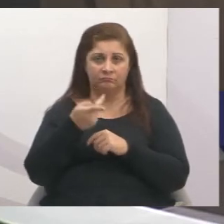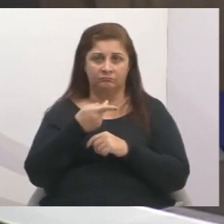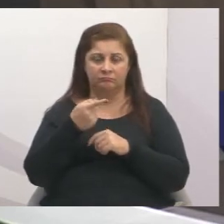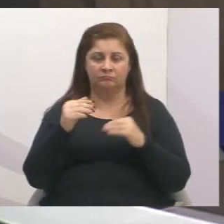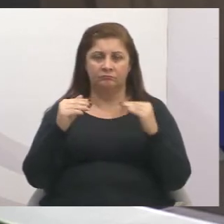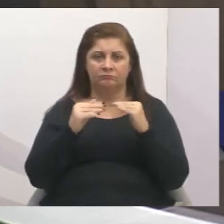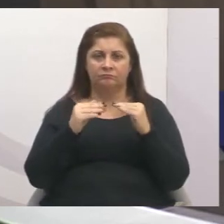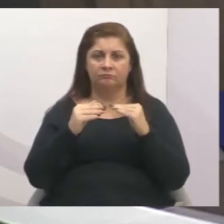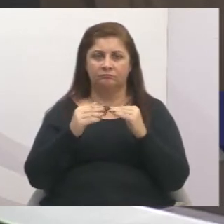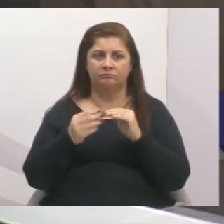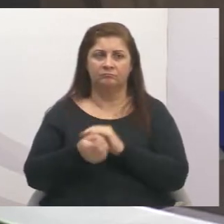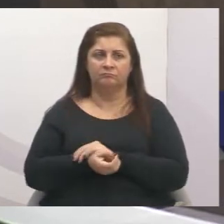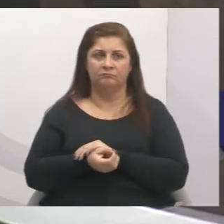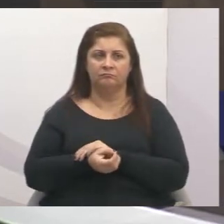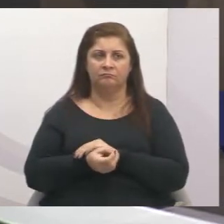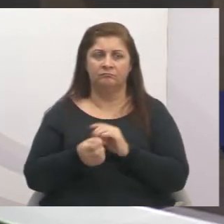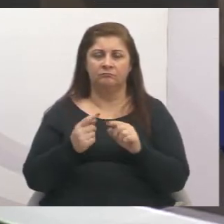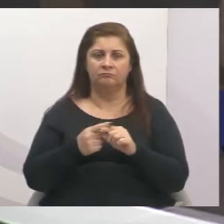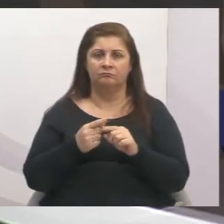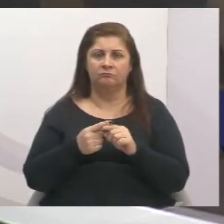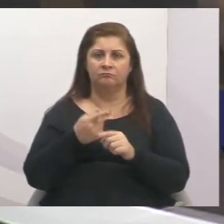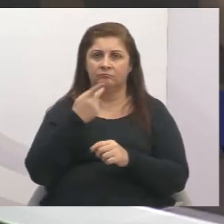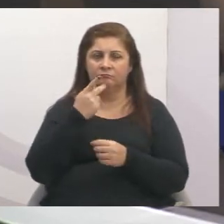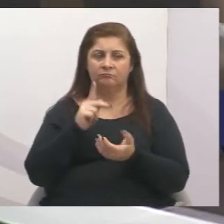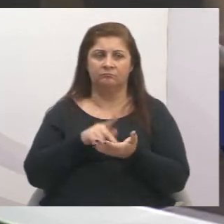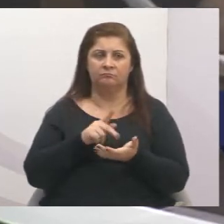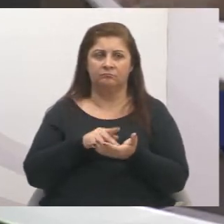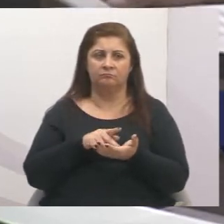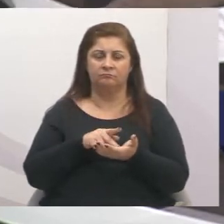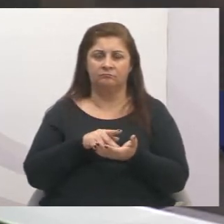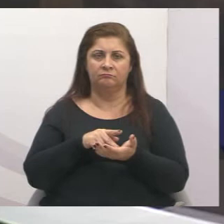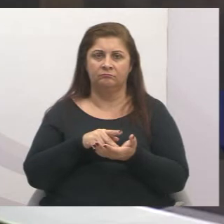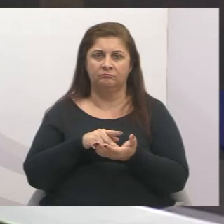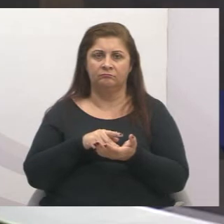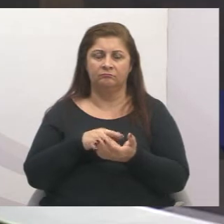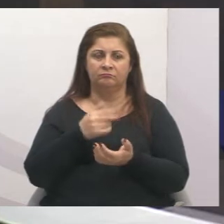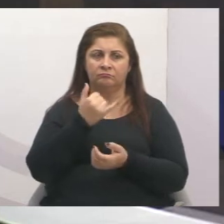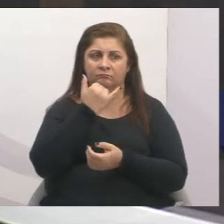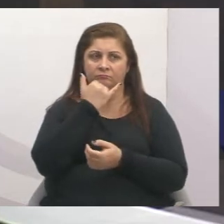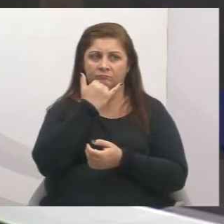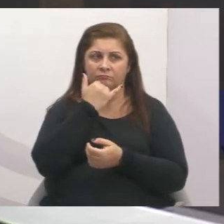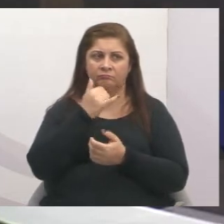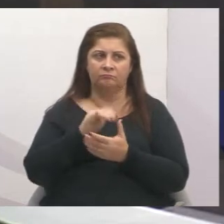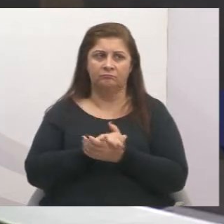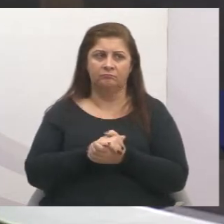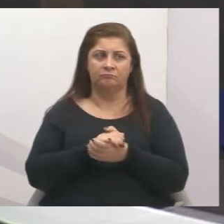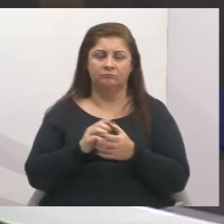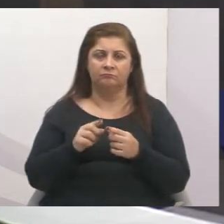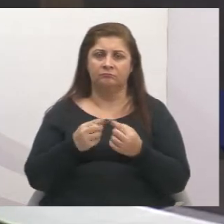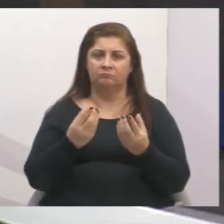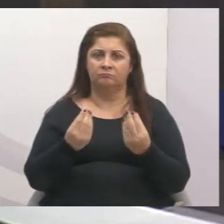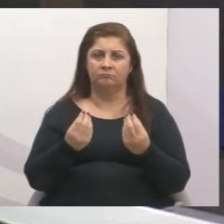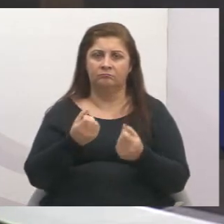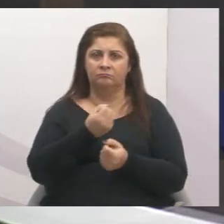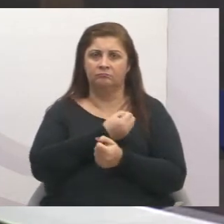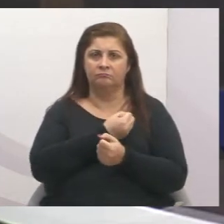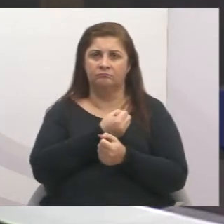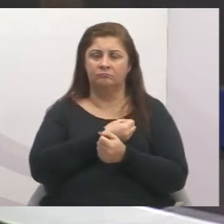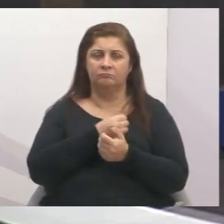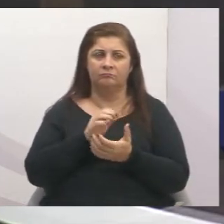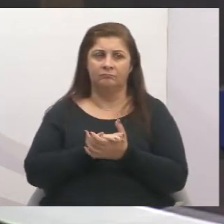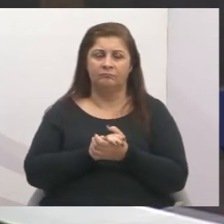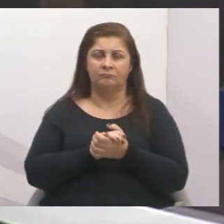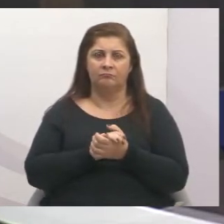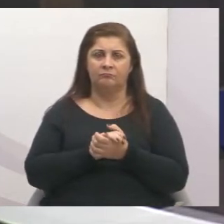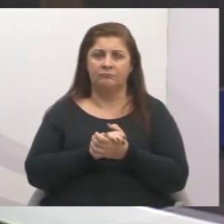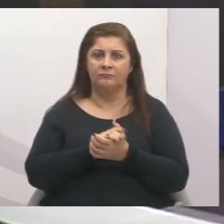concordo contigo, porque eu vou ser sincero para vocês. Vocês me desculpam, mas é número demais para minha cabeça. Eu peço